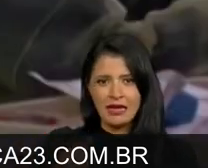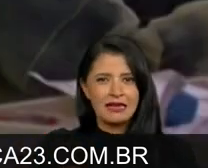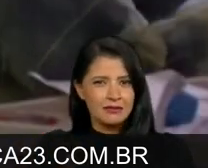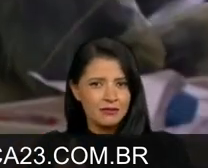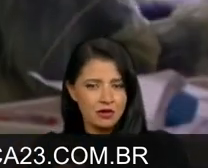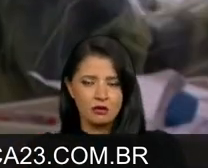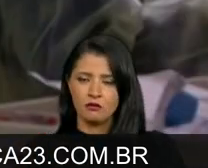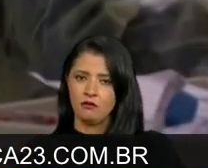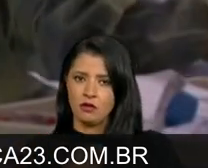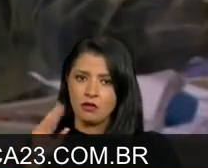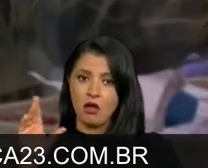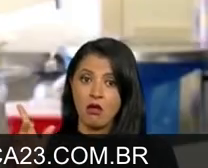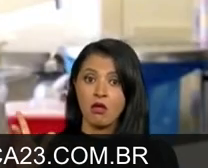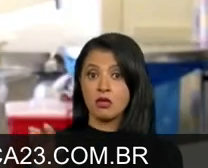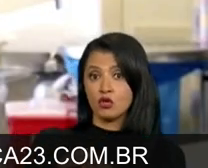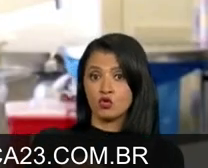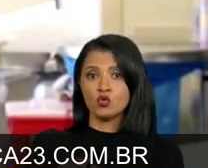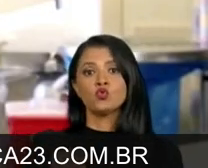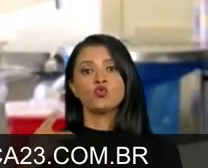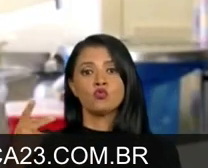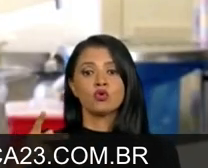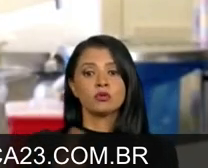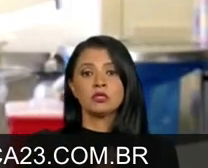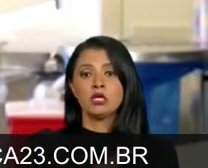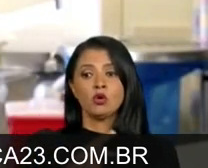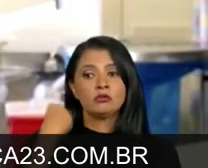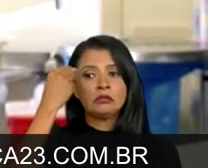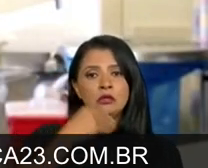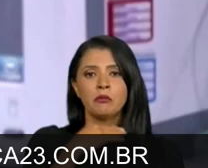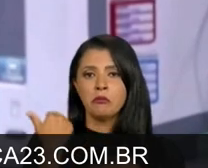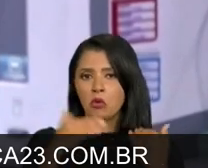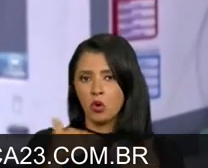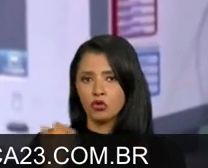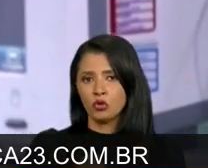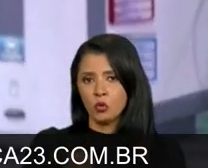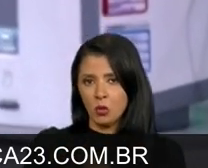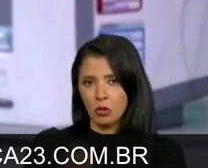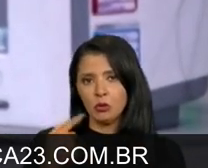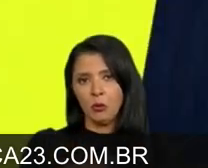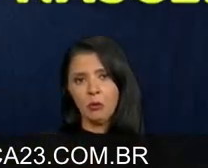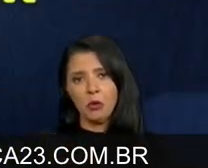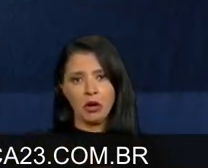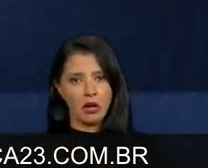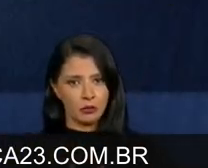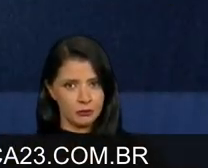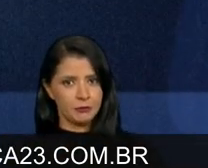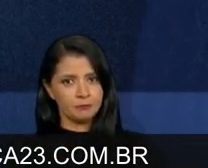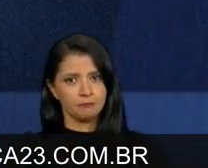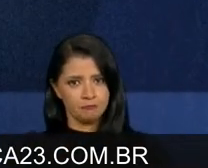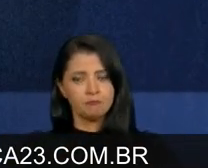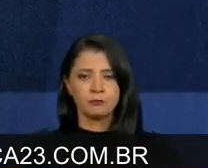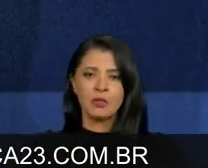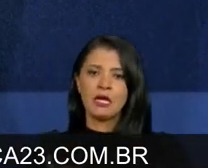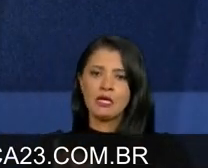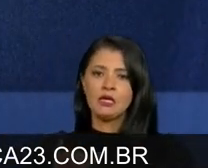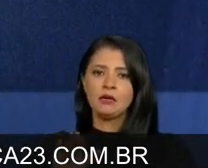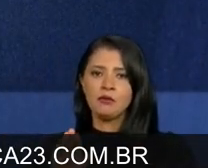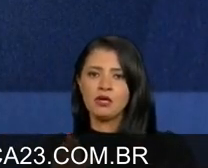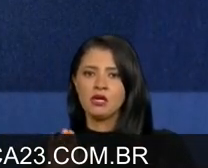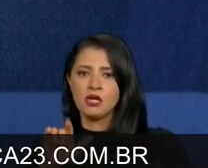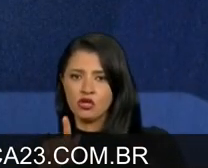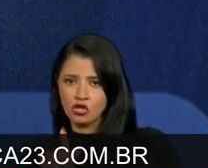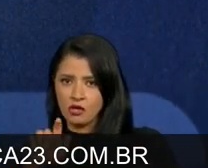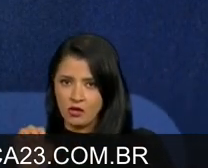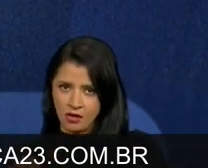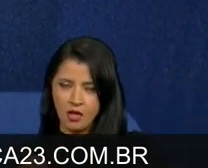de todas as experiências de morte naquele ano, inclusive causadas pelo coronavírus. De acordo com o IBGE, um